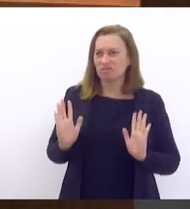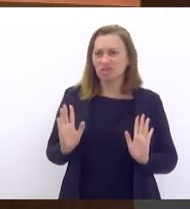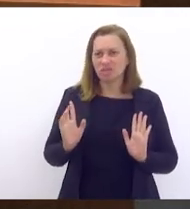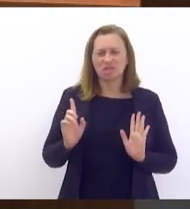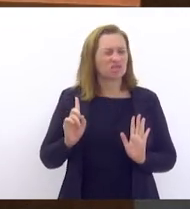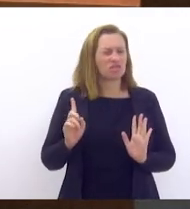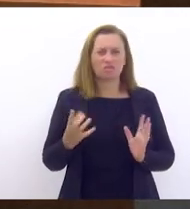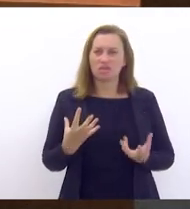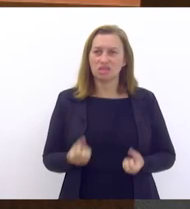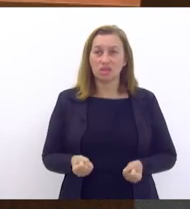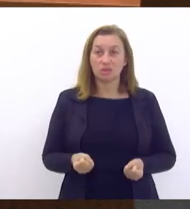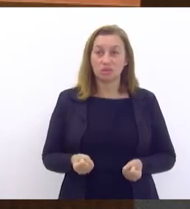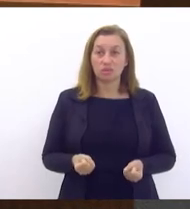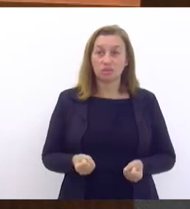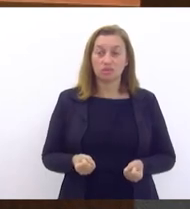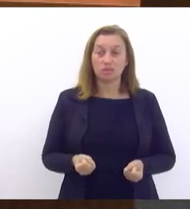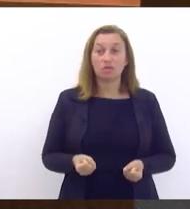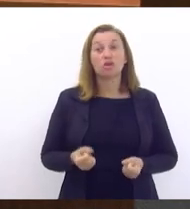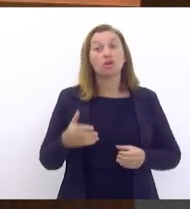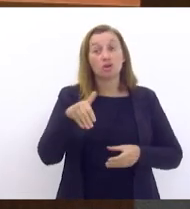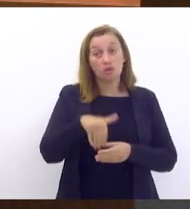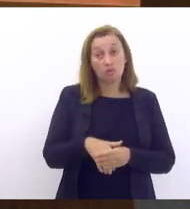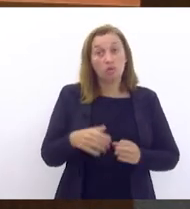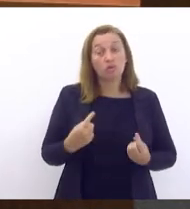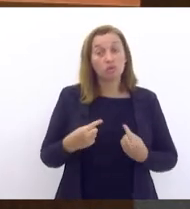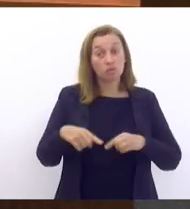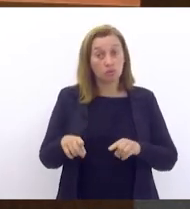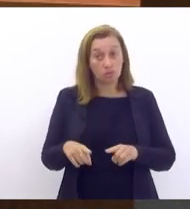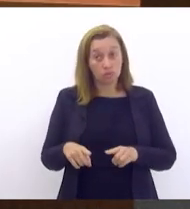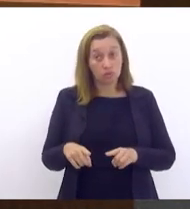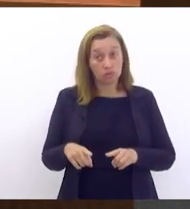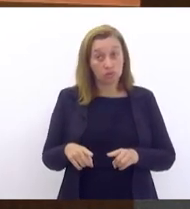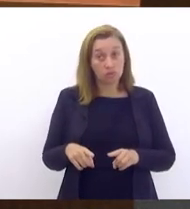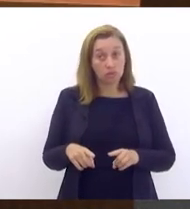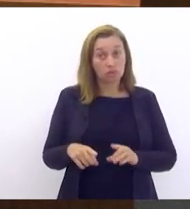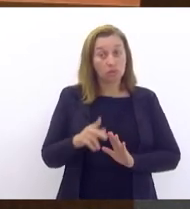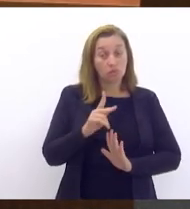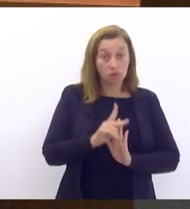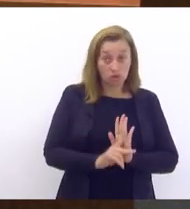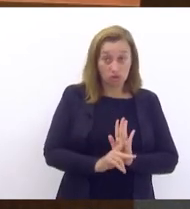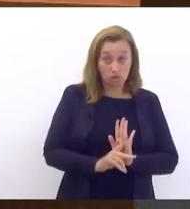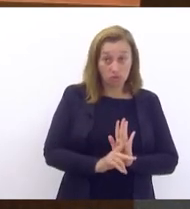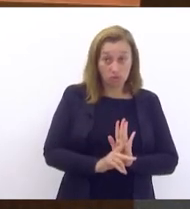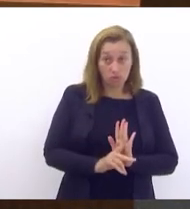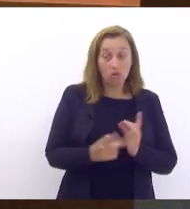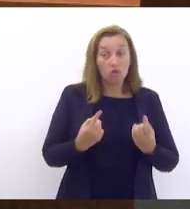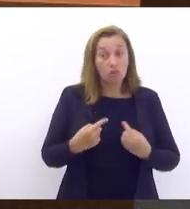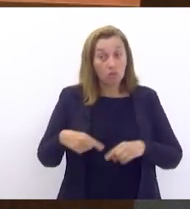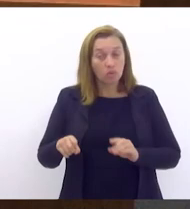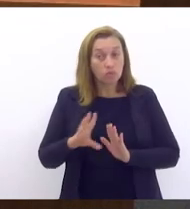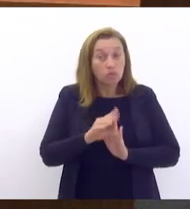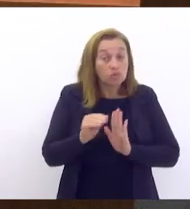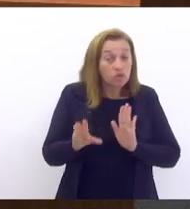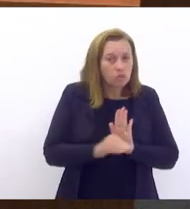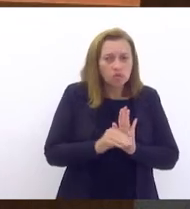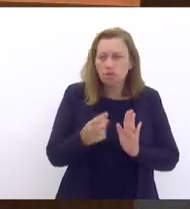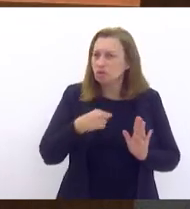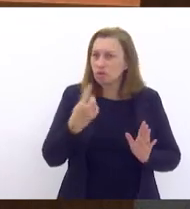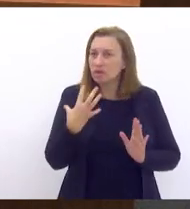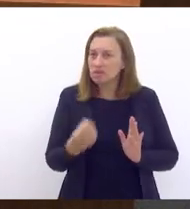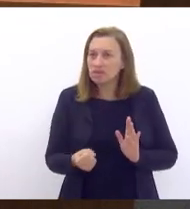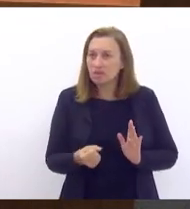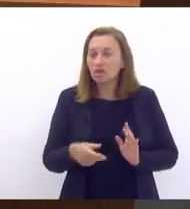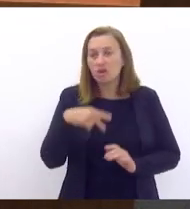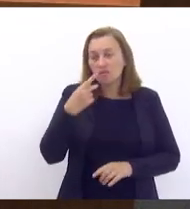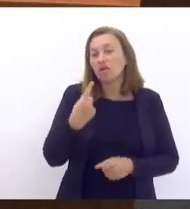não me cabe. Eu voto contra o mérito dos projetos. Voto contra conteúdo que eu discordo. Geralmente, venho aqui e